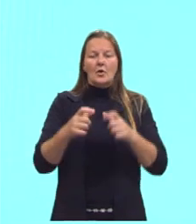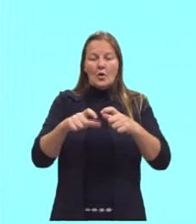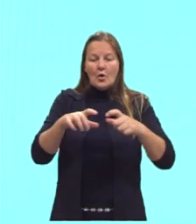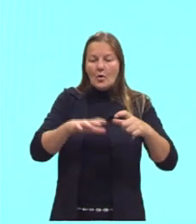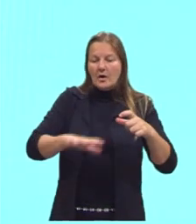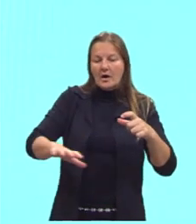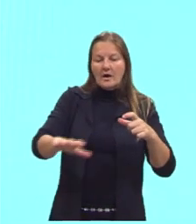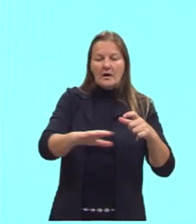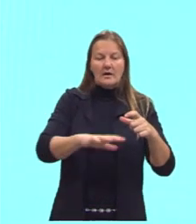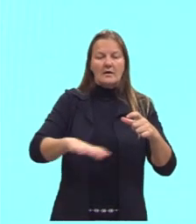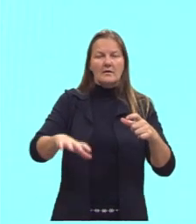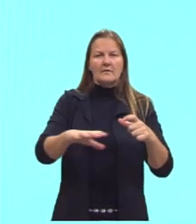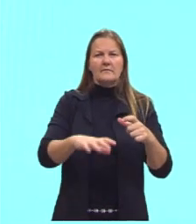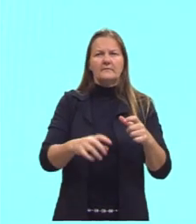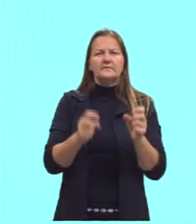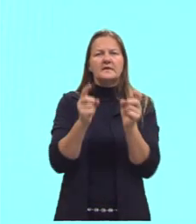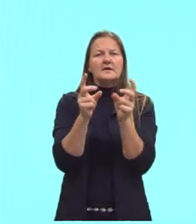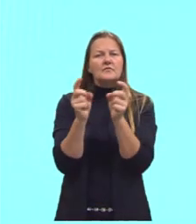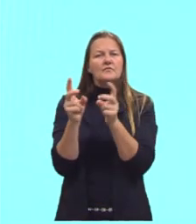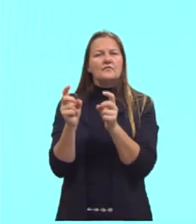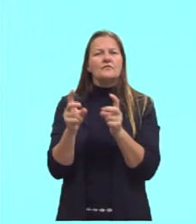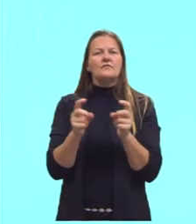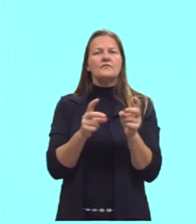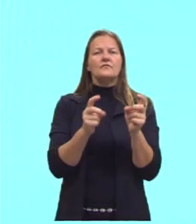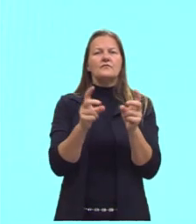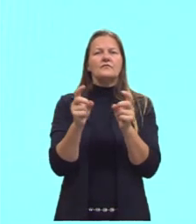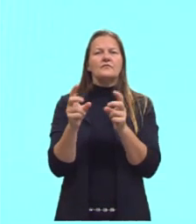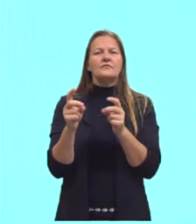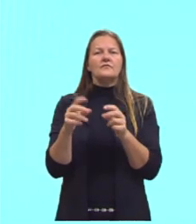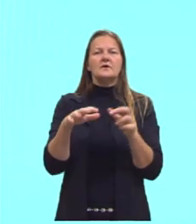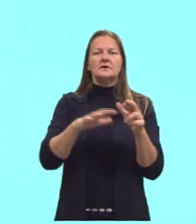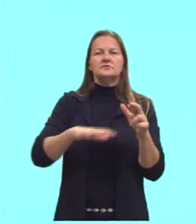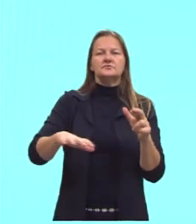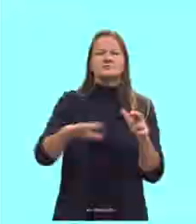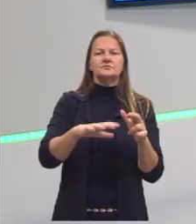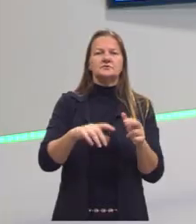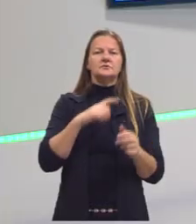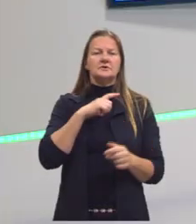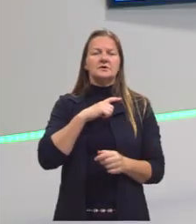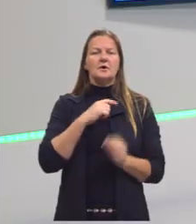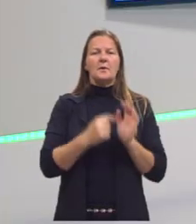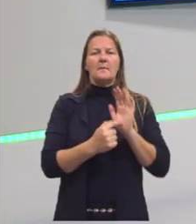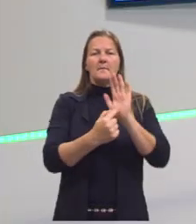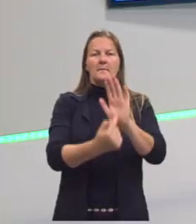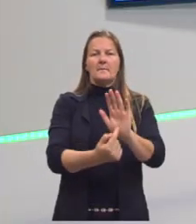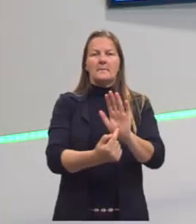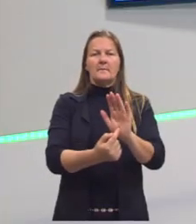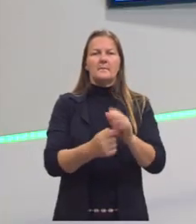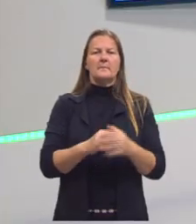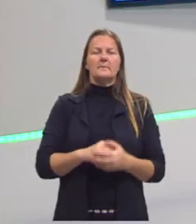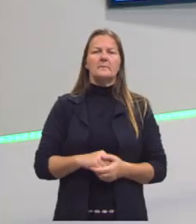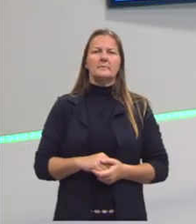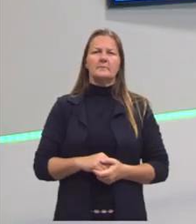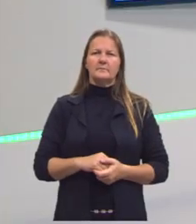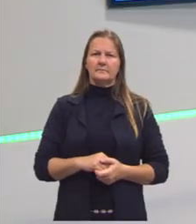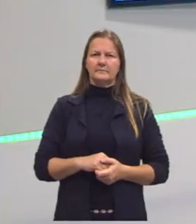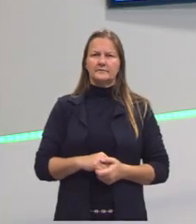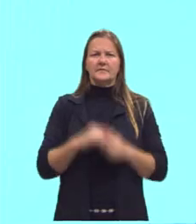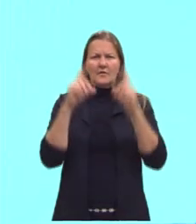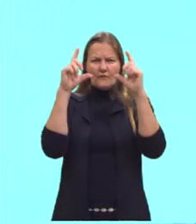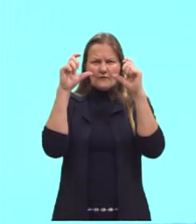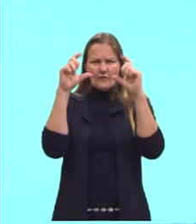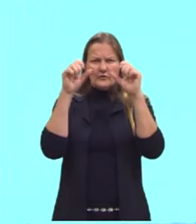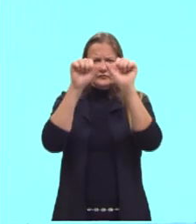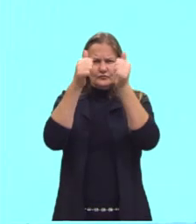ela vai produzir aquilo ali vai vender no local a vender ali no entorno que ela tá E aí mostra exatamente a essa